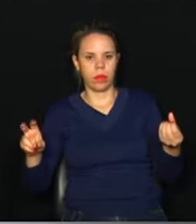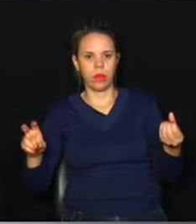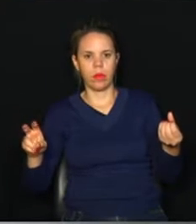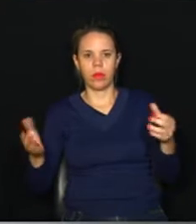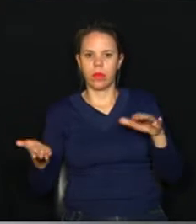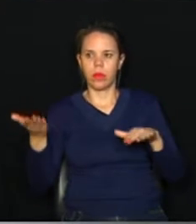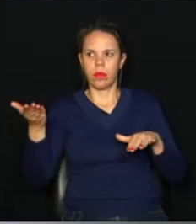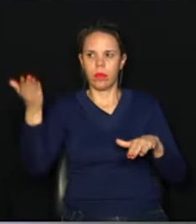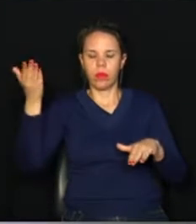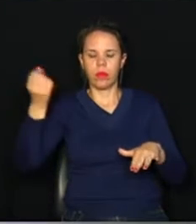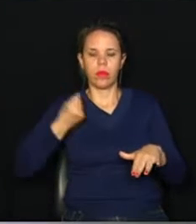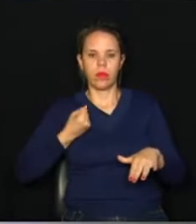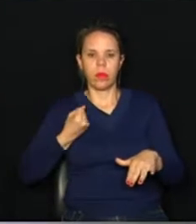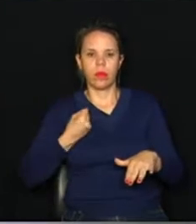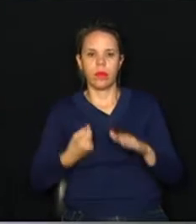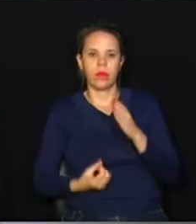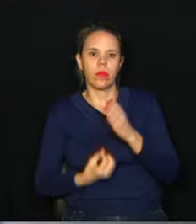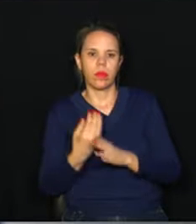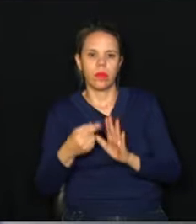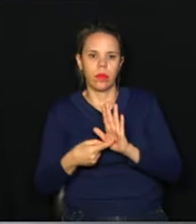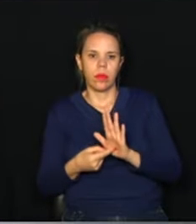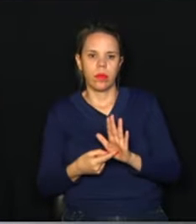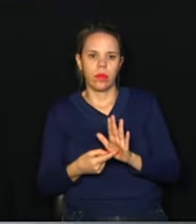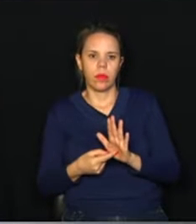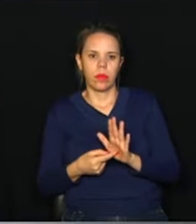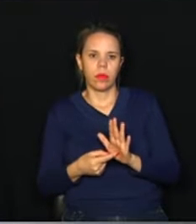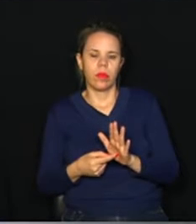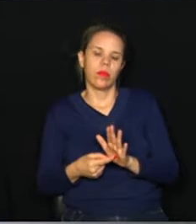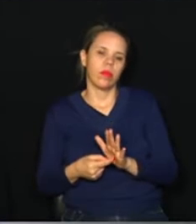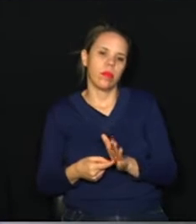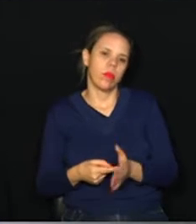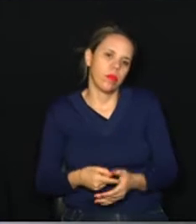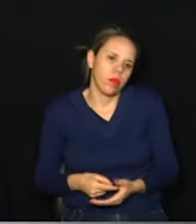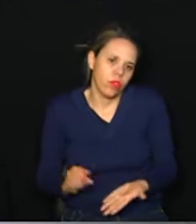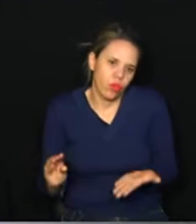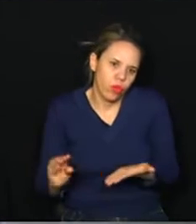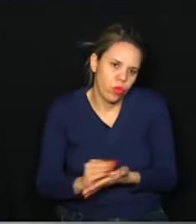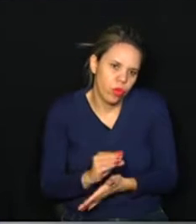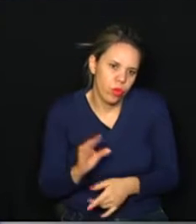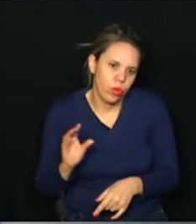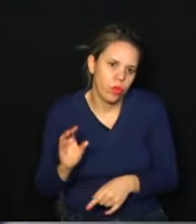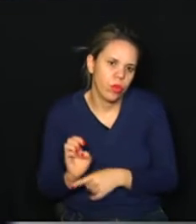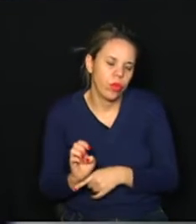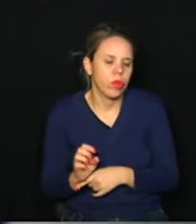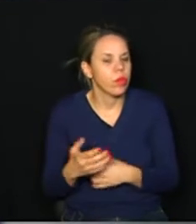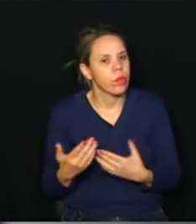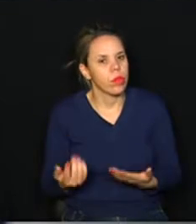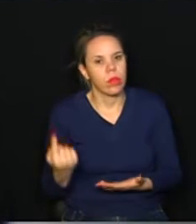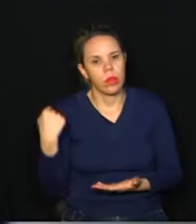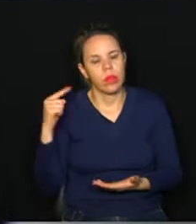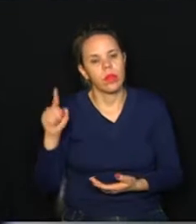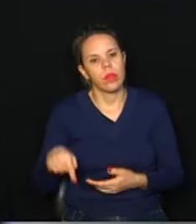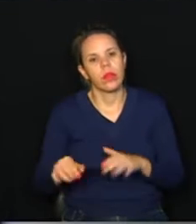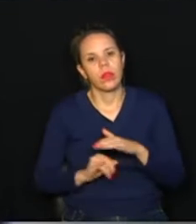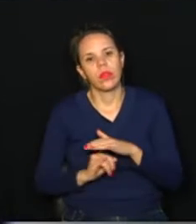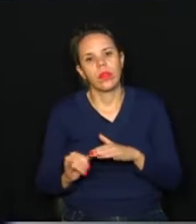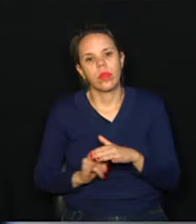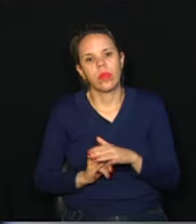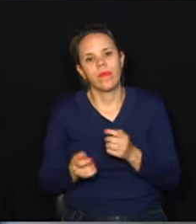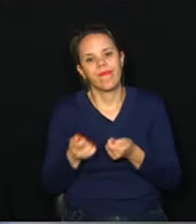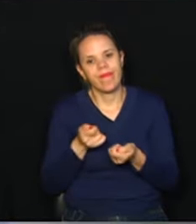para aparecer algum número como despesa do Estado. A SUSEM era uma instituição